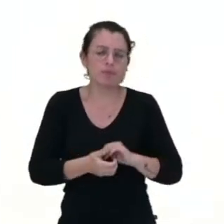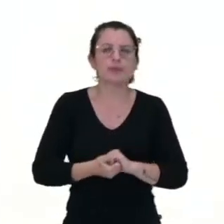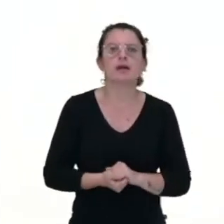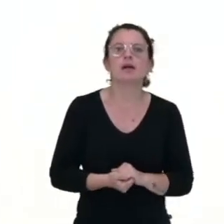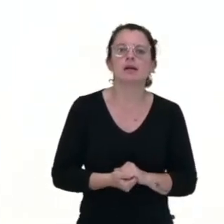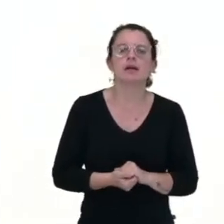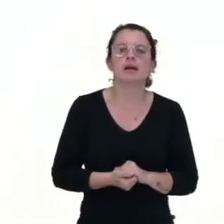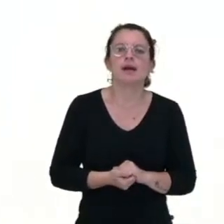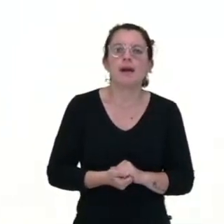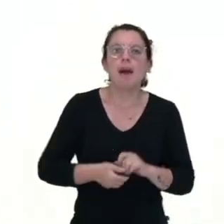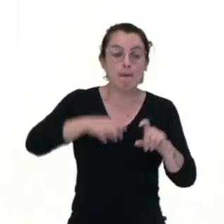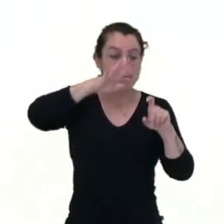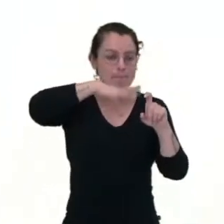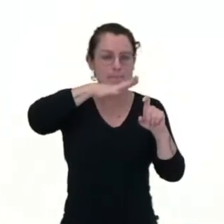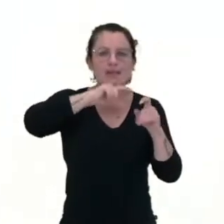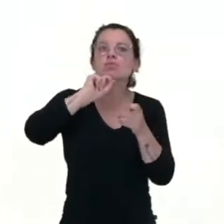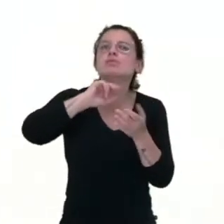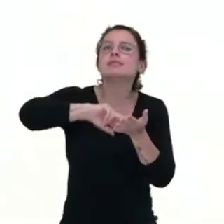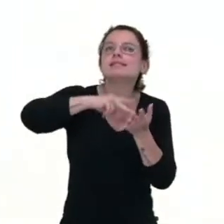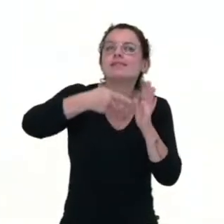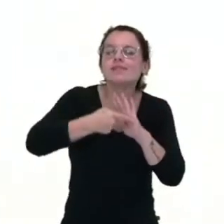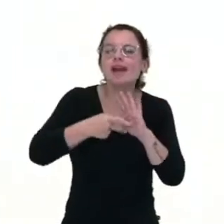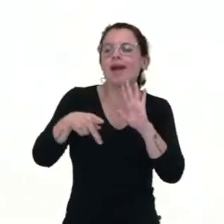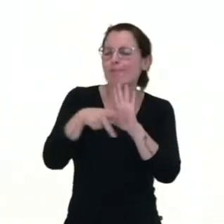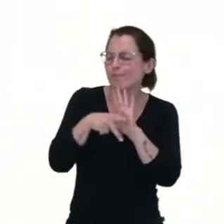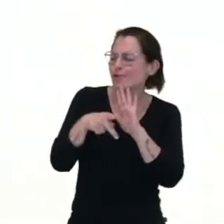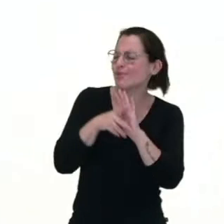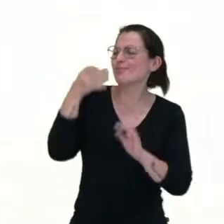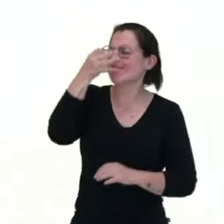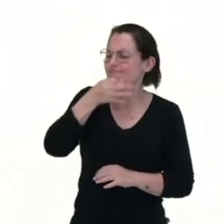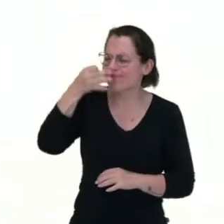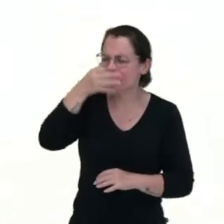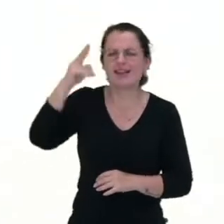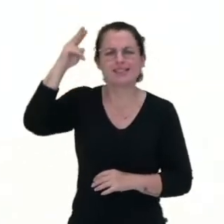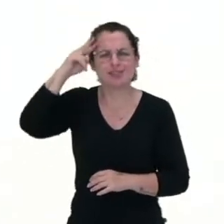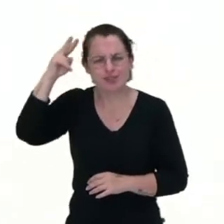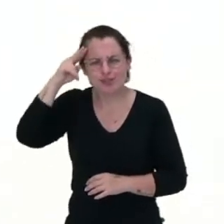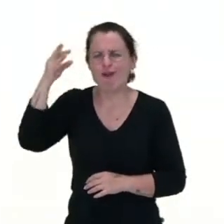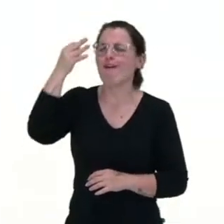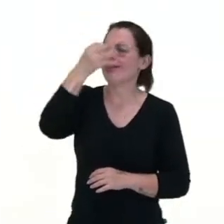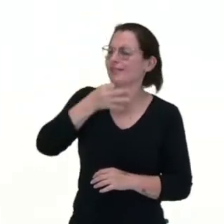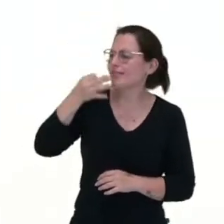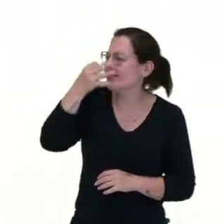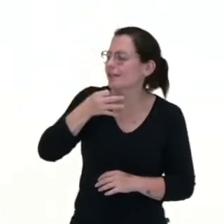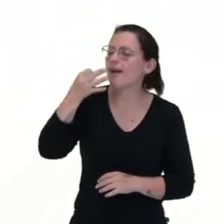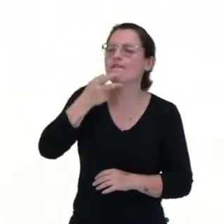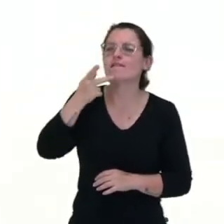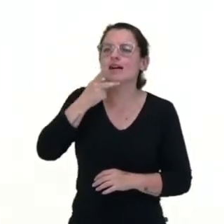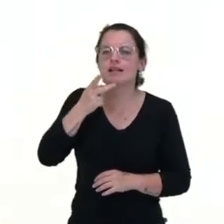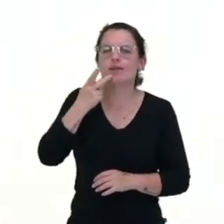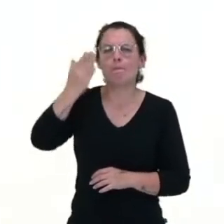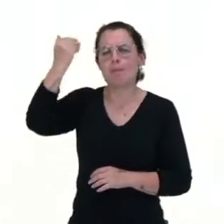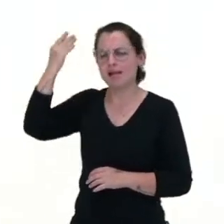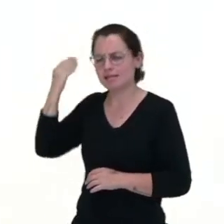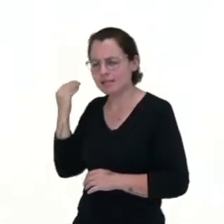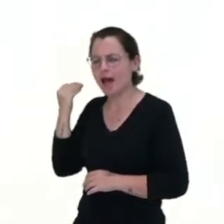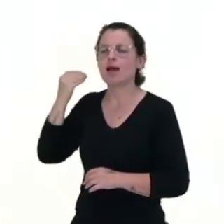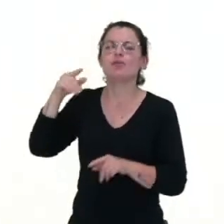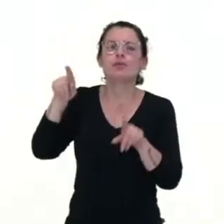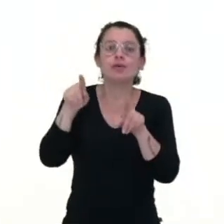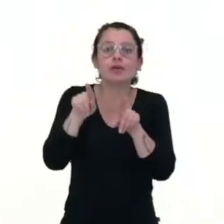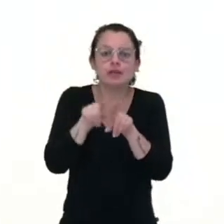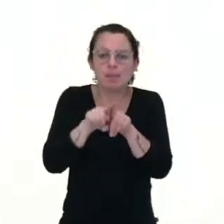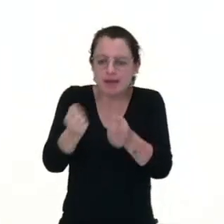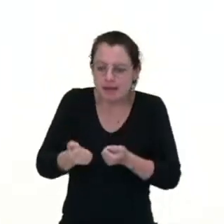de história, de narrativas orais, que falam sobre o passado e dão sentido à vida do presente, pois